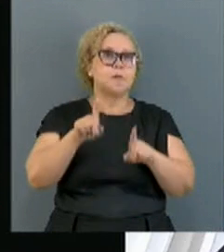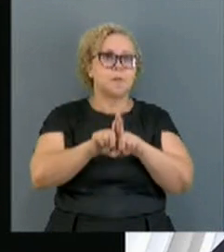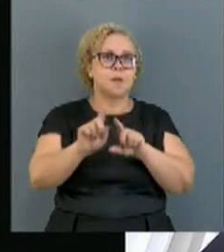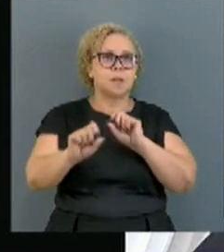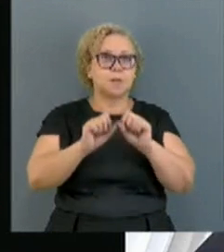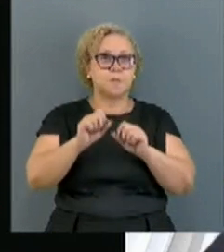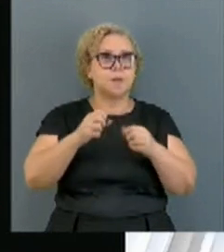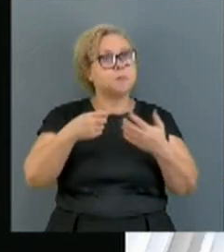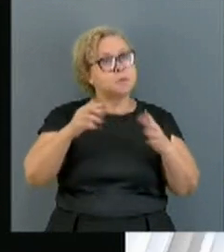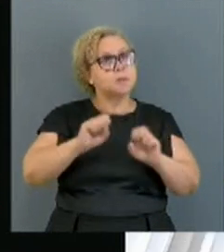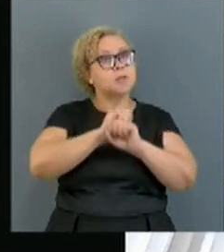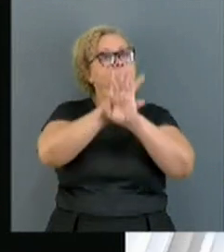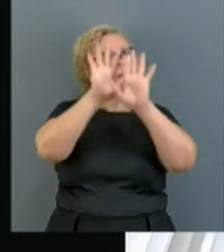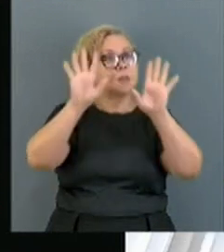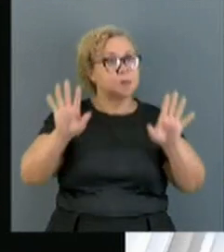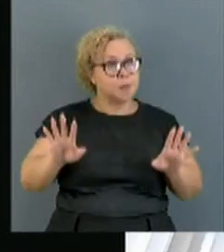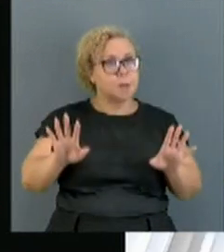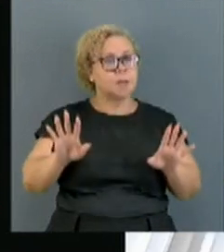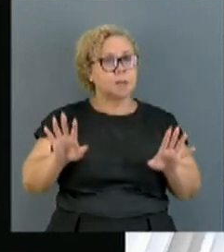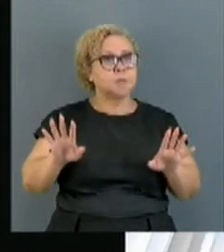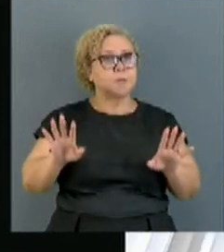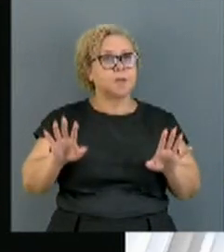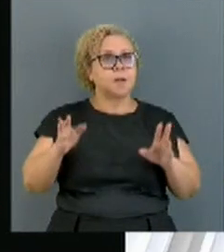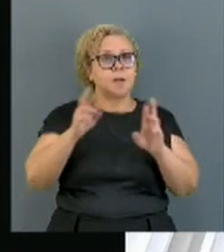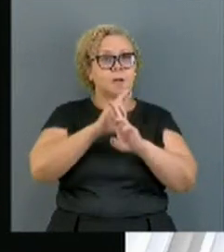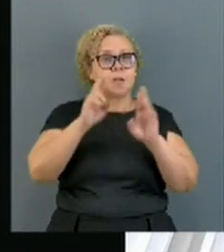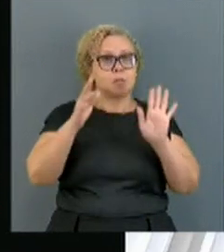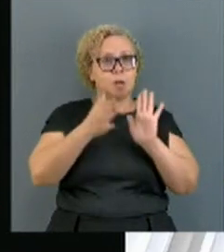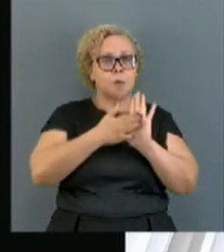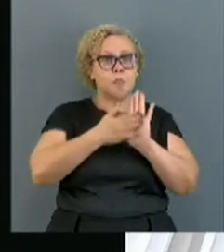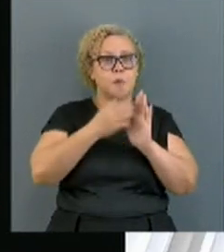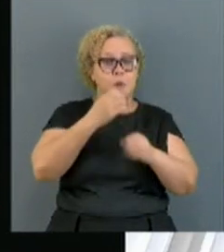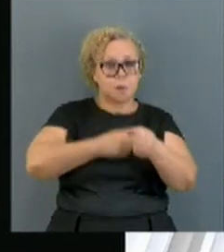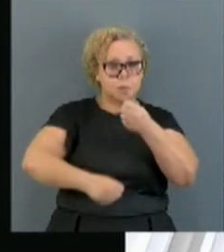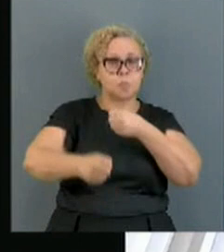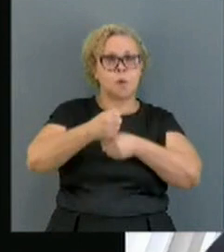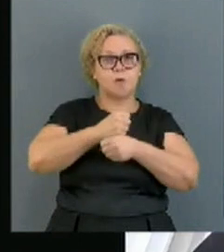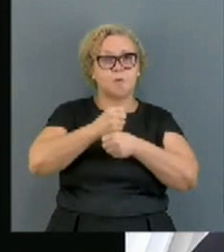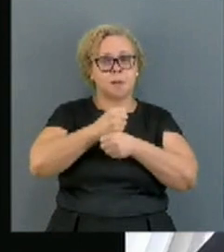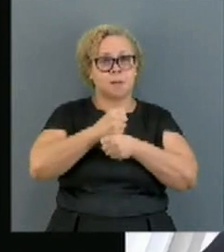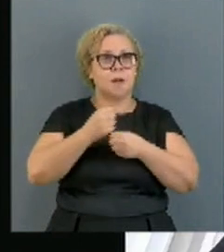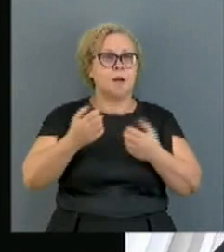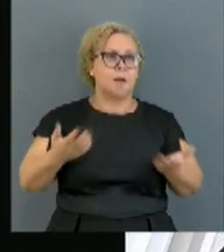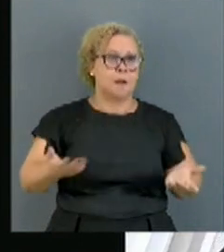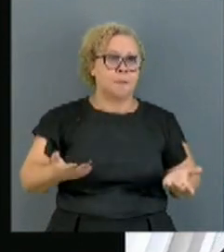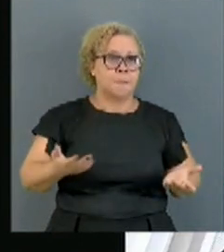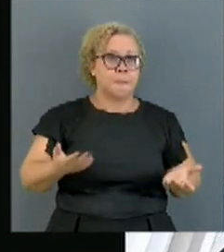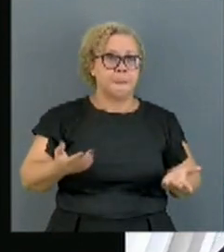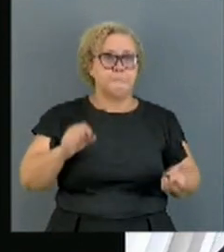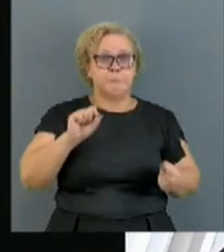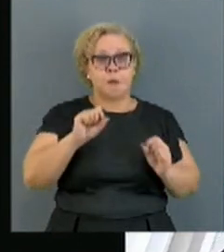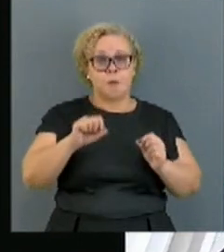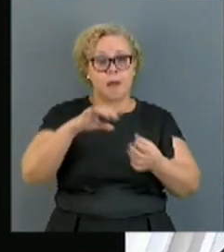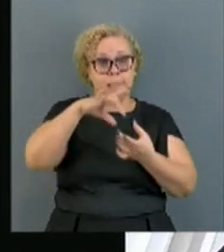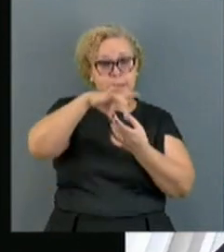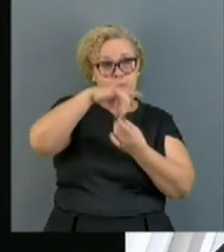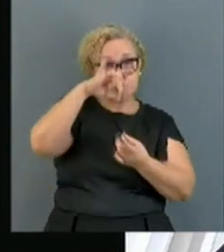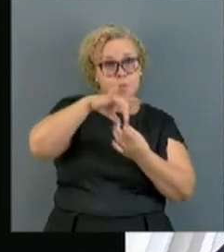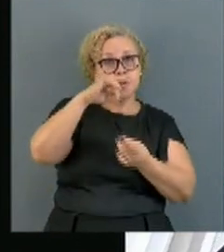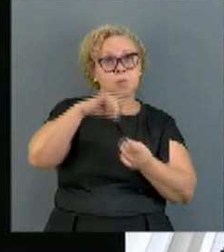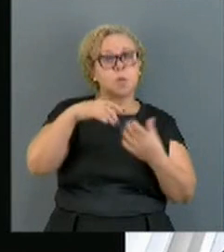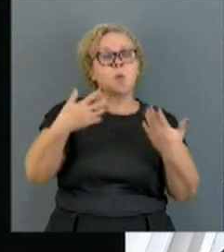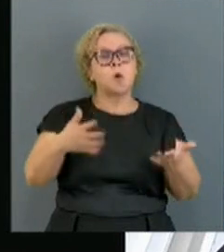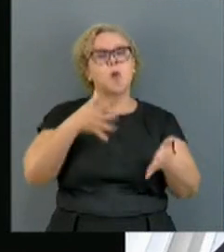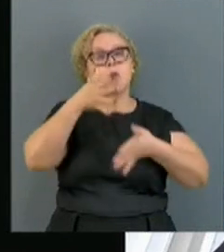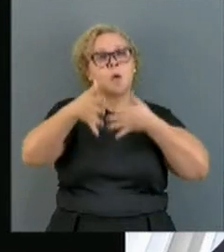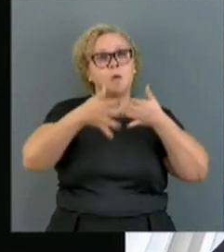bastante interessante em relação à proposta do ano passado. Então, essa subjetividade, quando nós